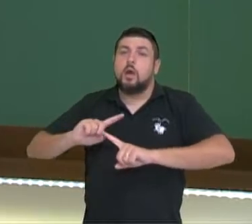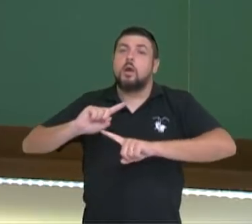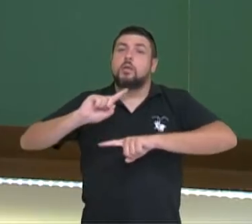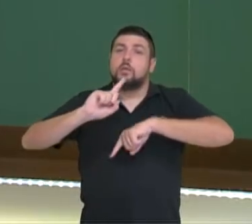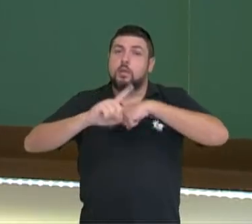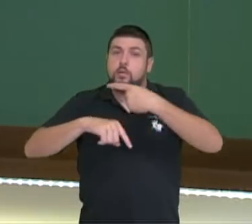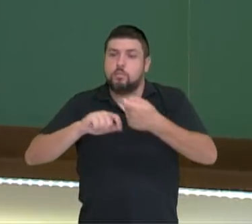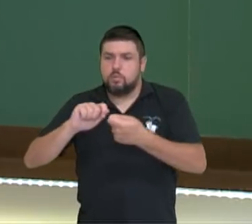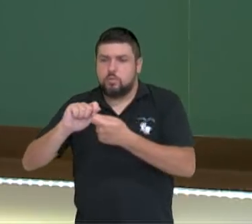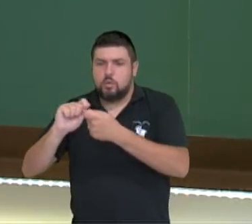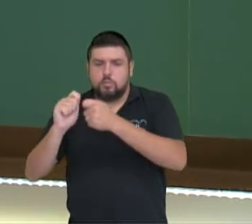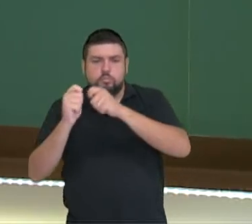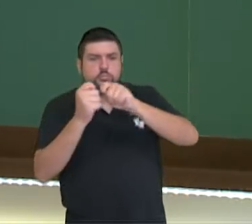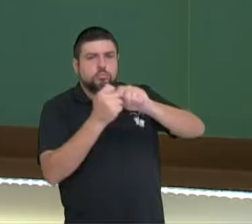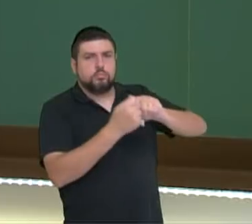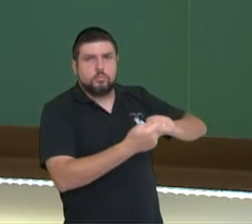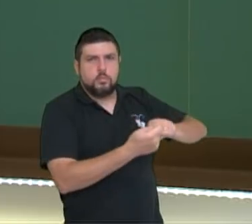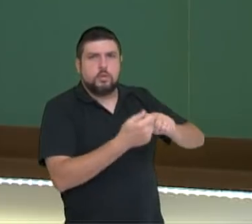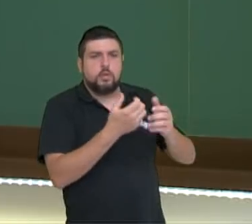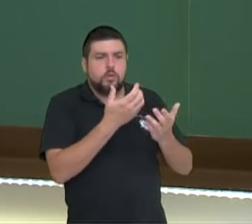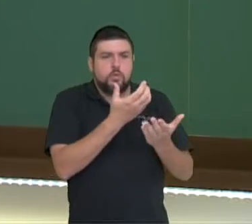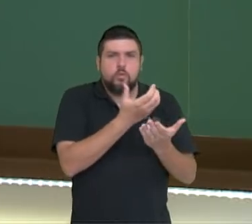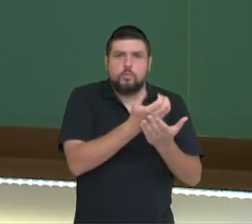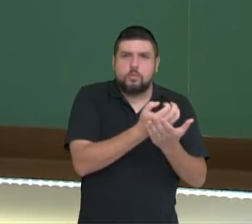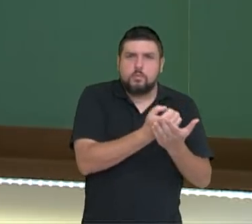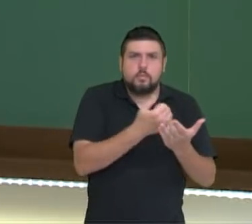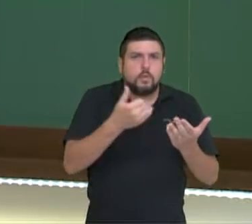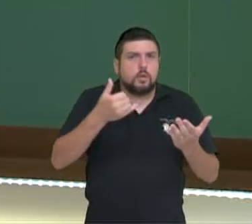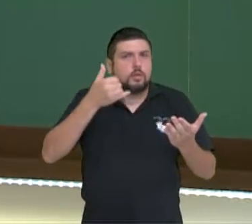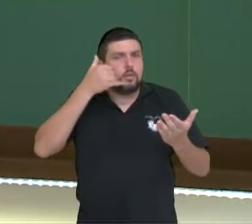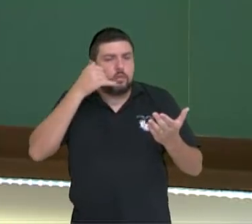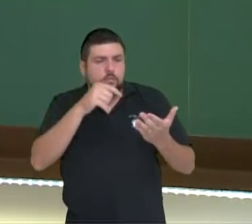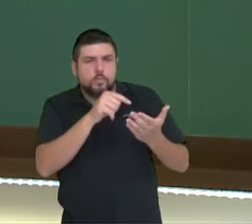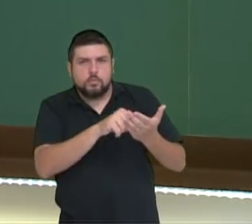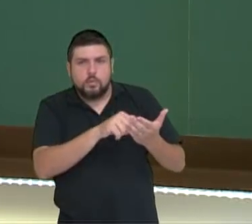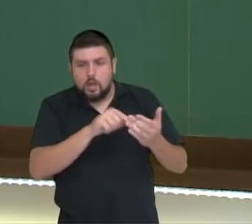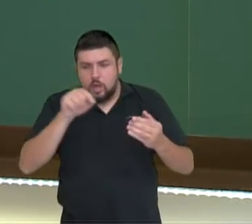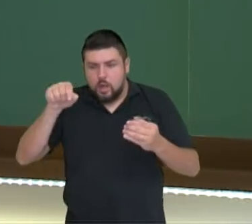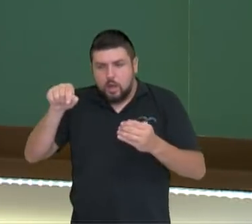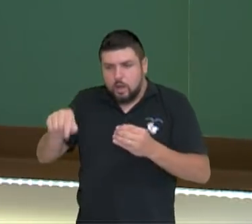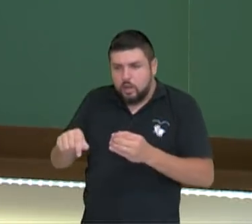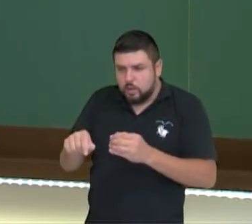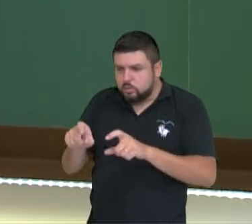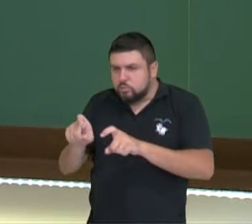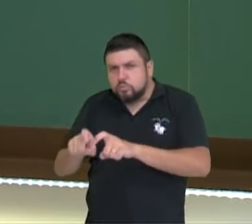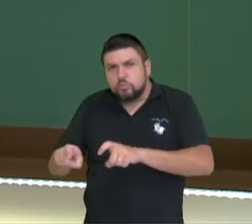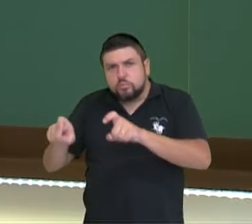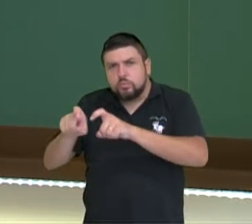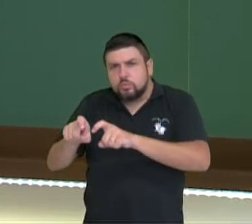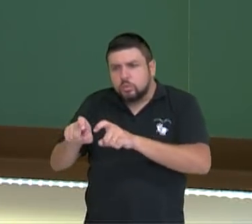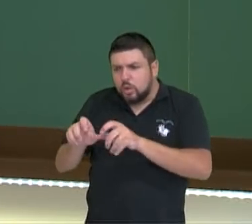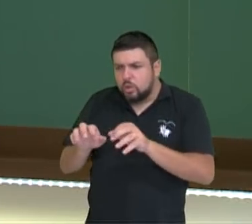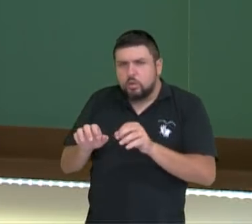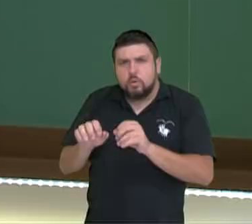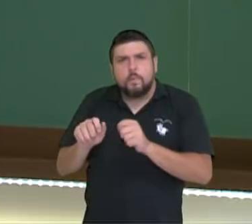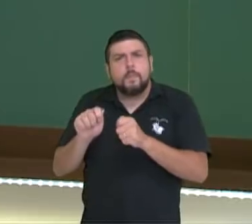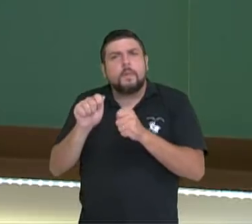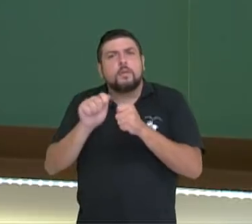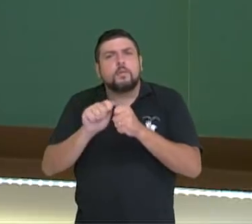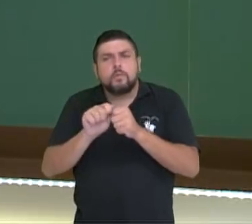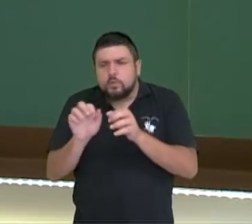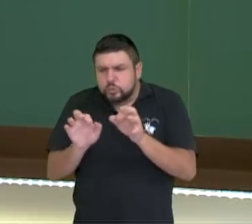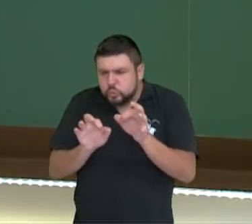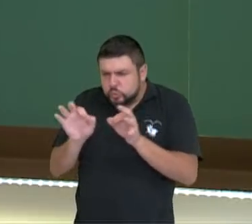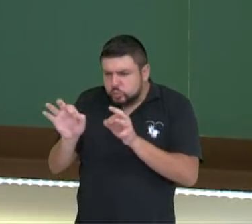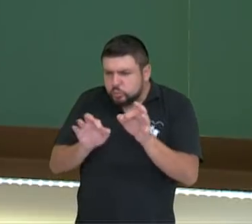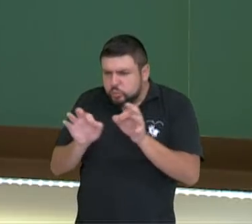Mas a desenvolvedora de jogos evoluiu, né? Trouxe agora uma versão